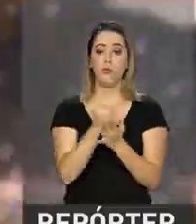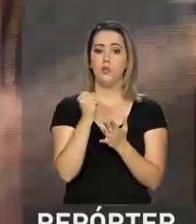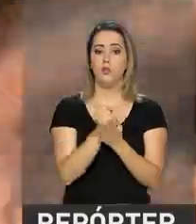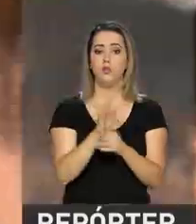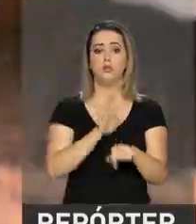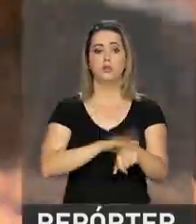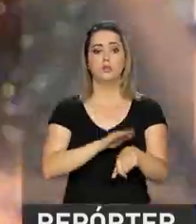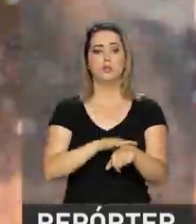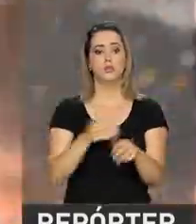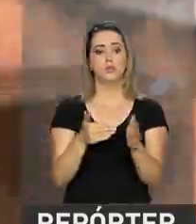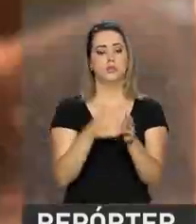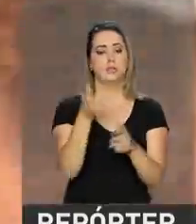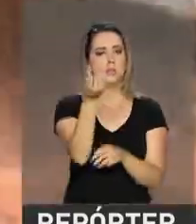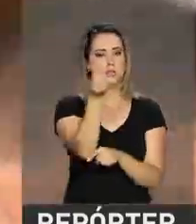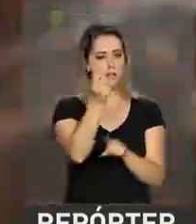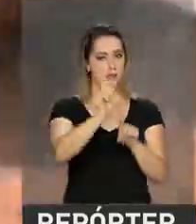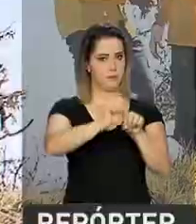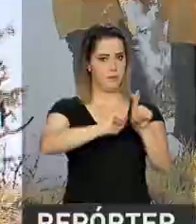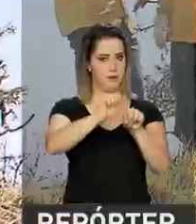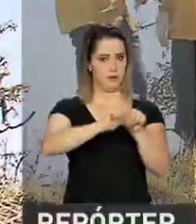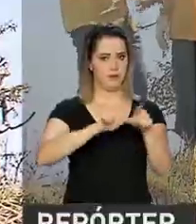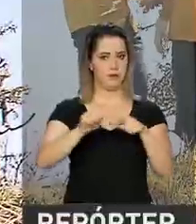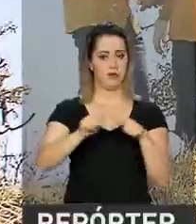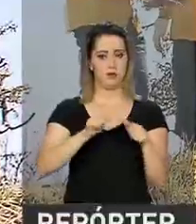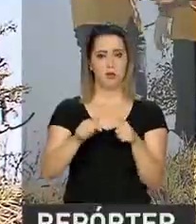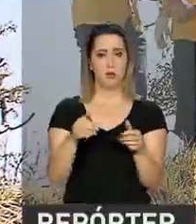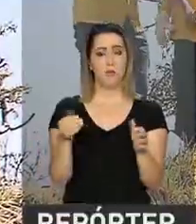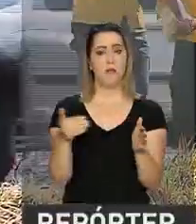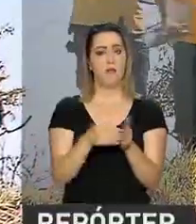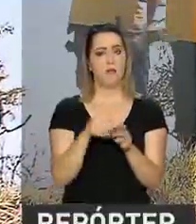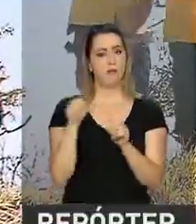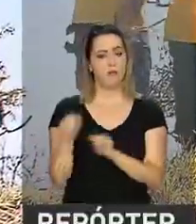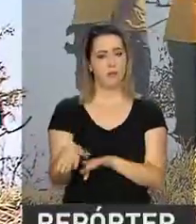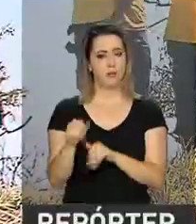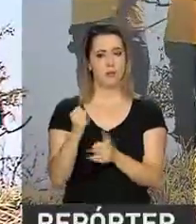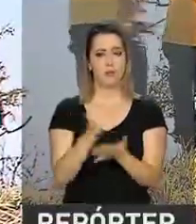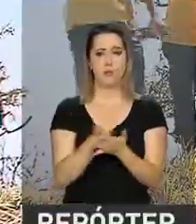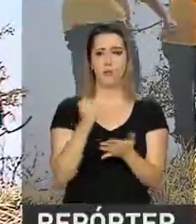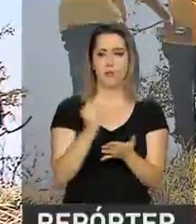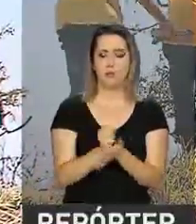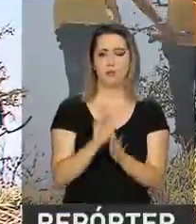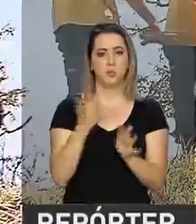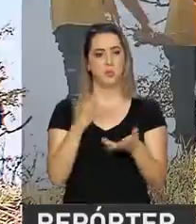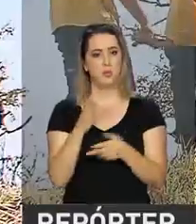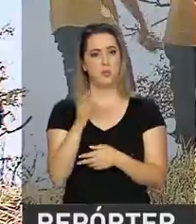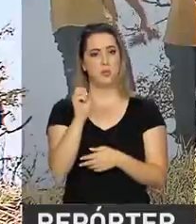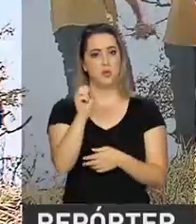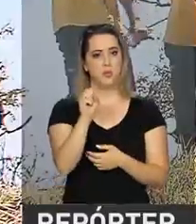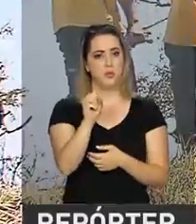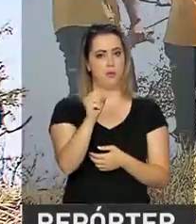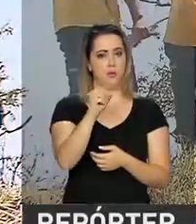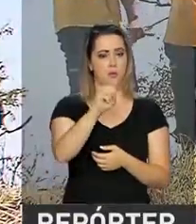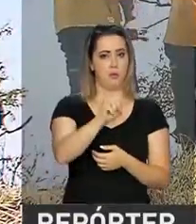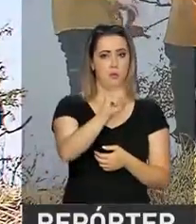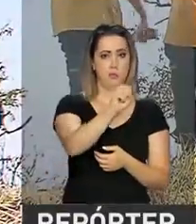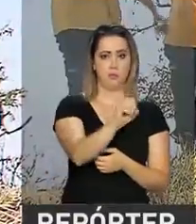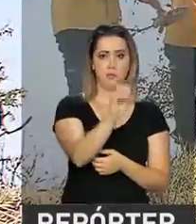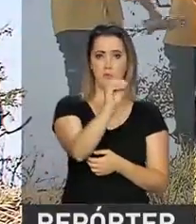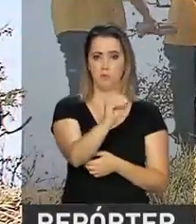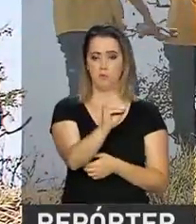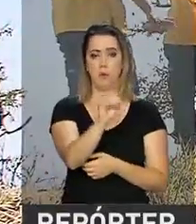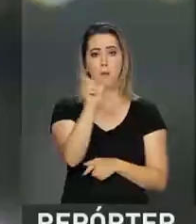por um período de até seis meses até setembro devem ser contratados cerca de 880